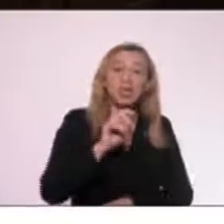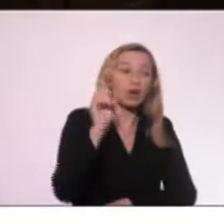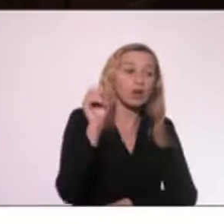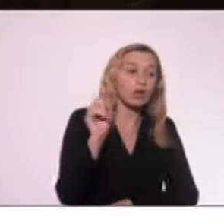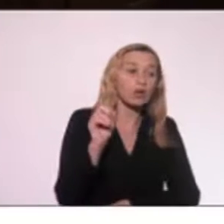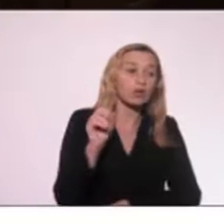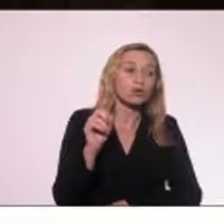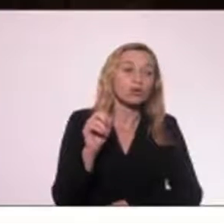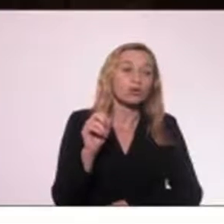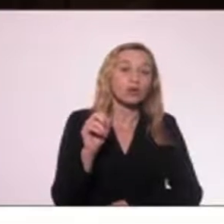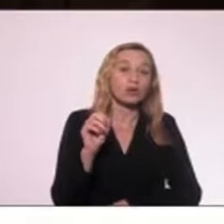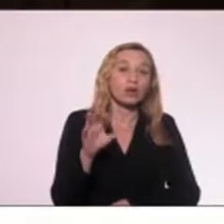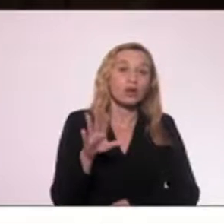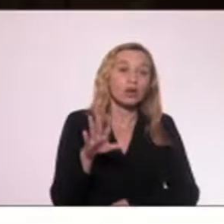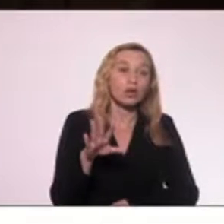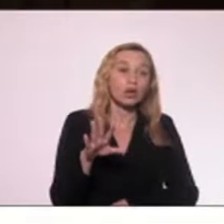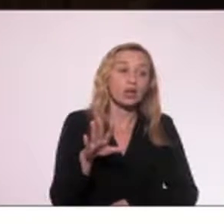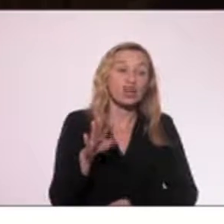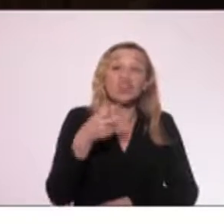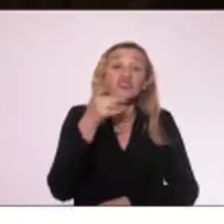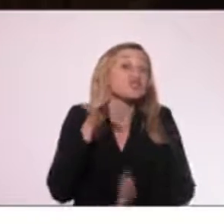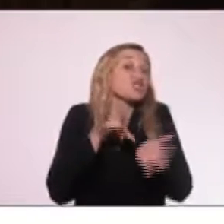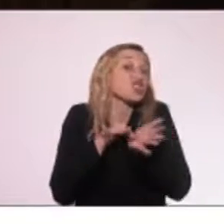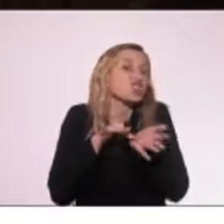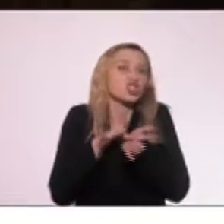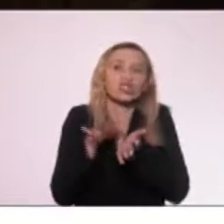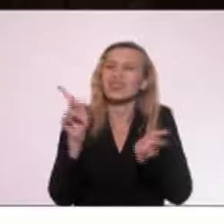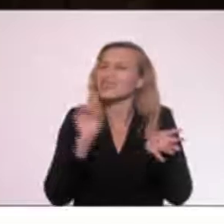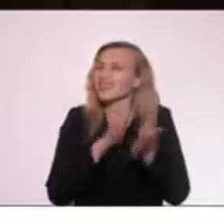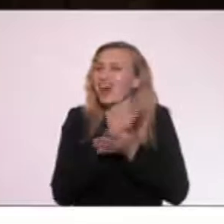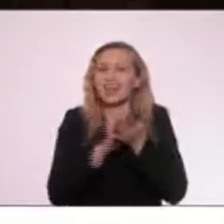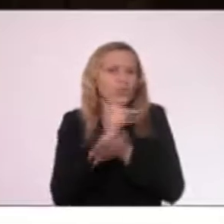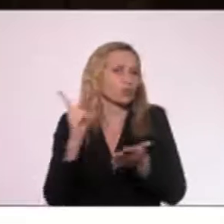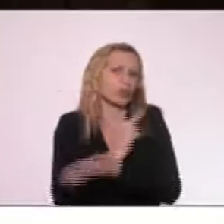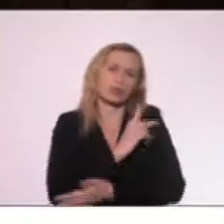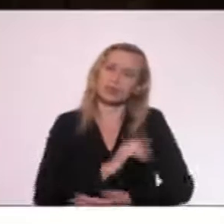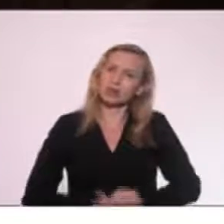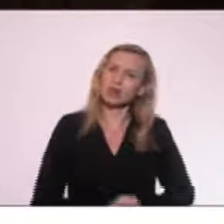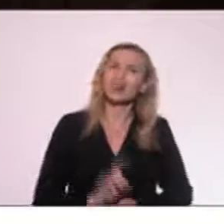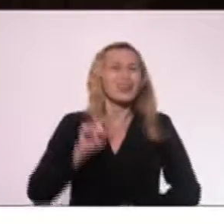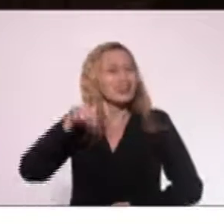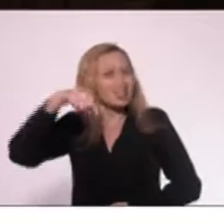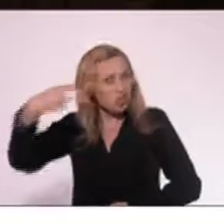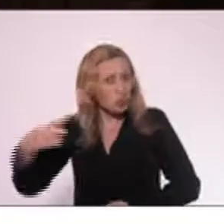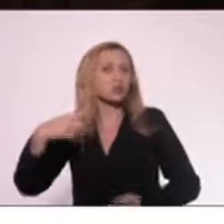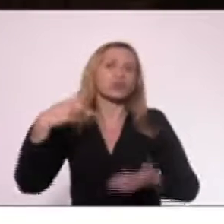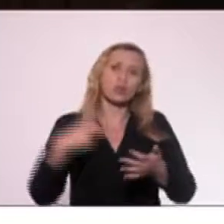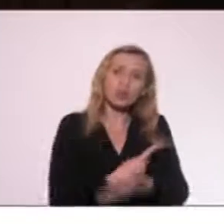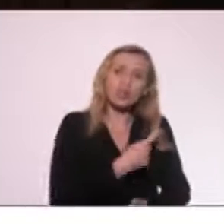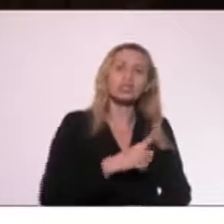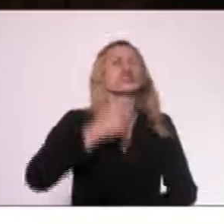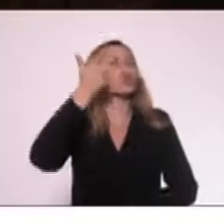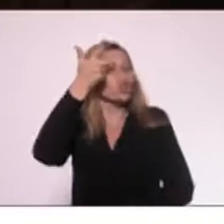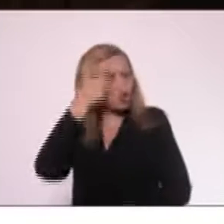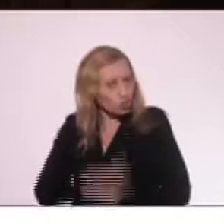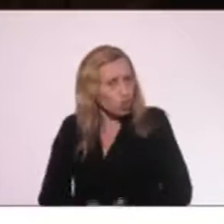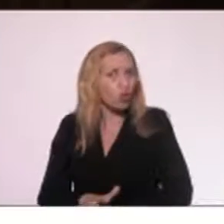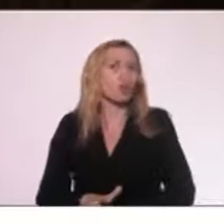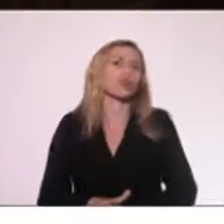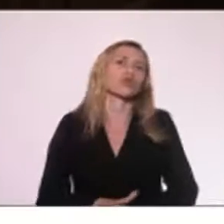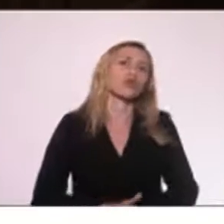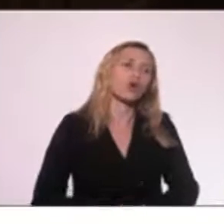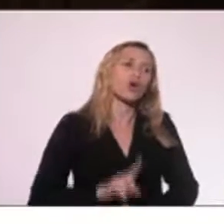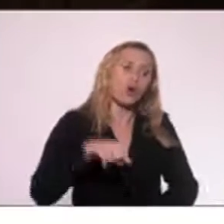passar o impacto e fingir que nada aconteceu. E depois, quando acontecer nova